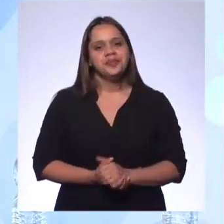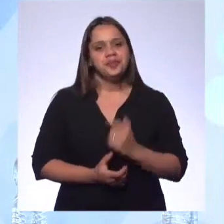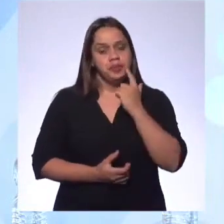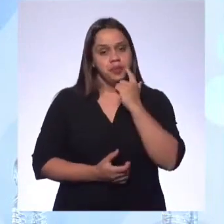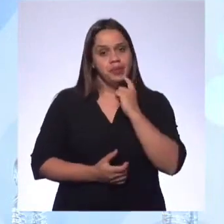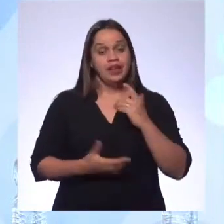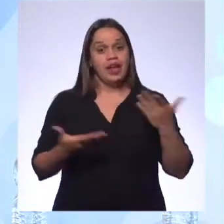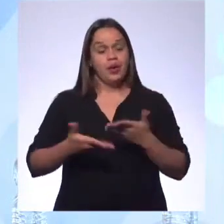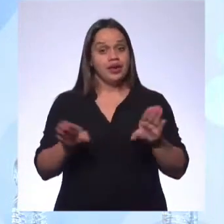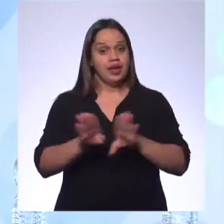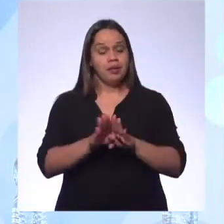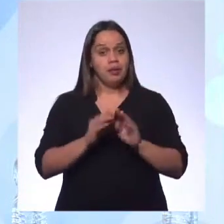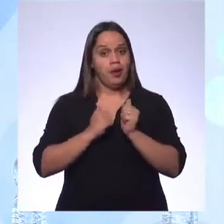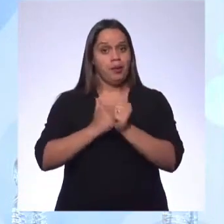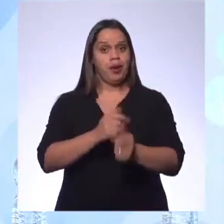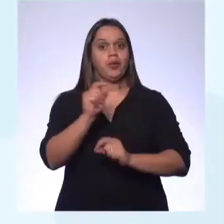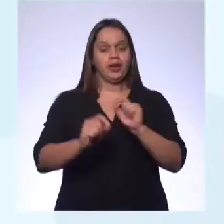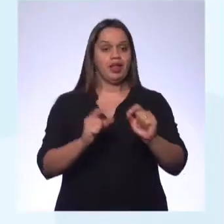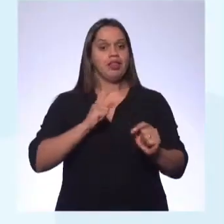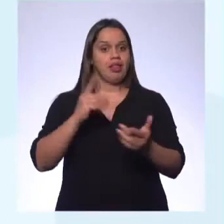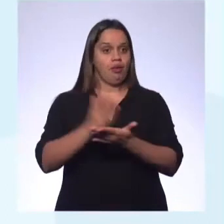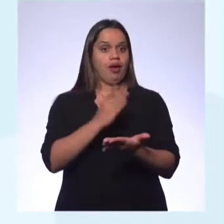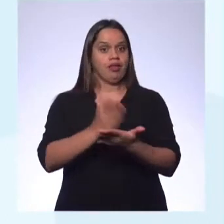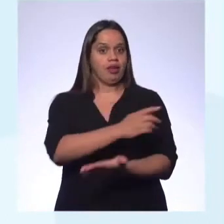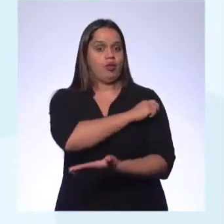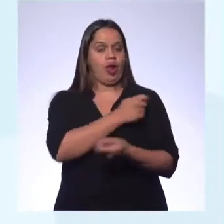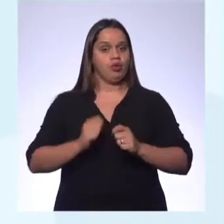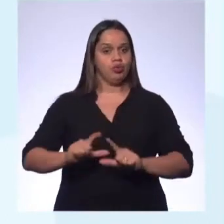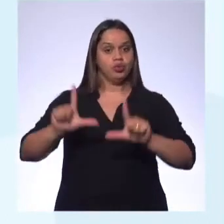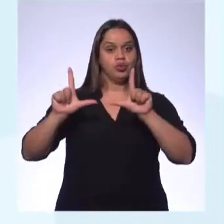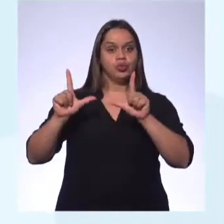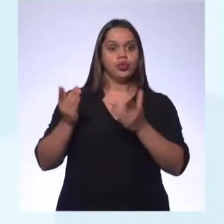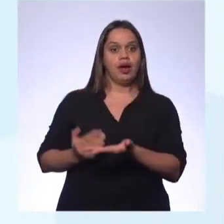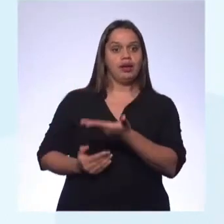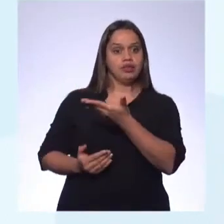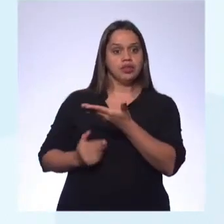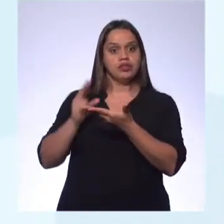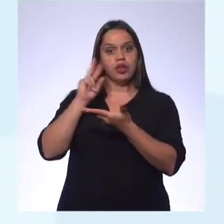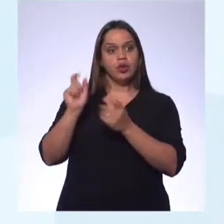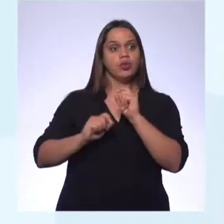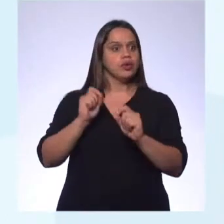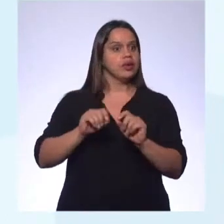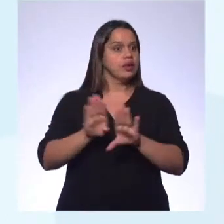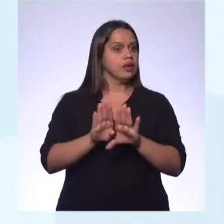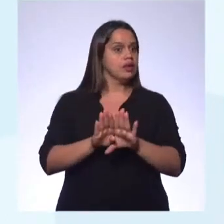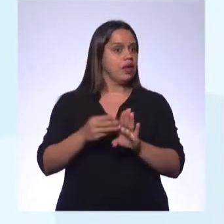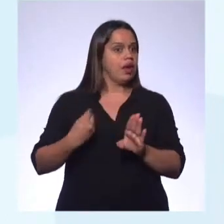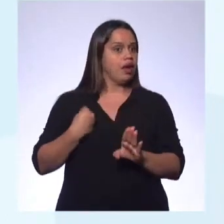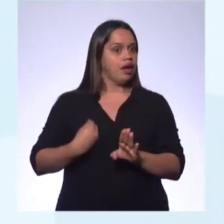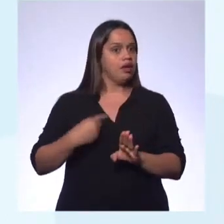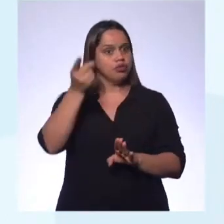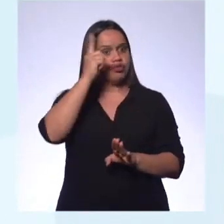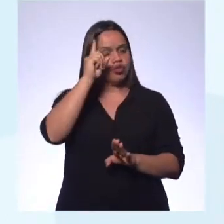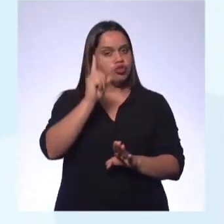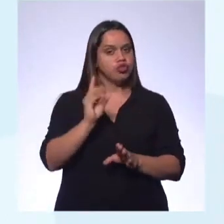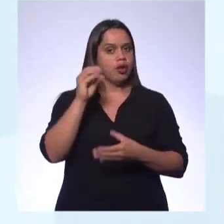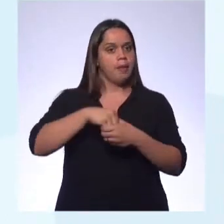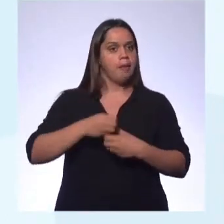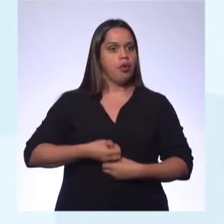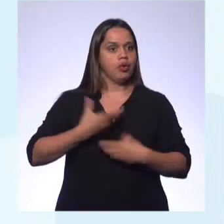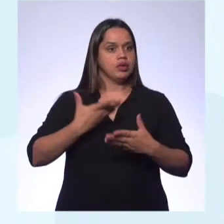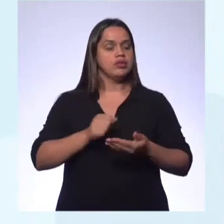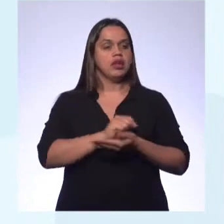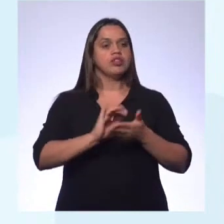para vocês também já acompanharem, tem o caderno do aluno, o cotidiano na poesia, as atividades propostas da